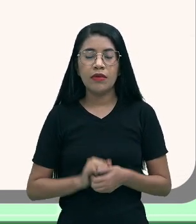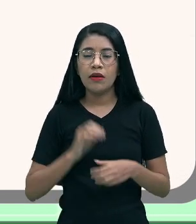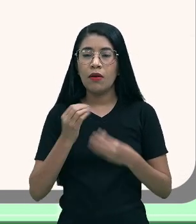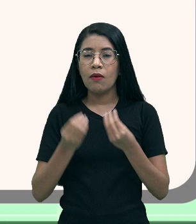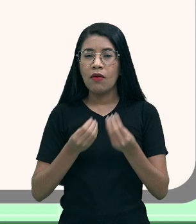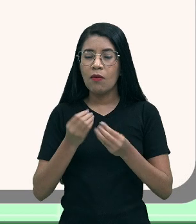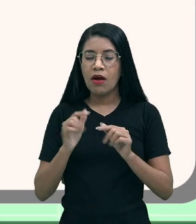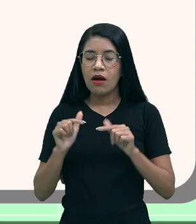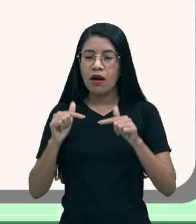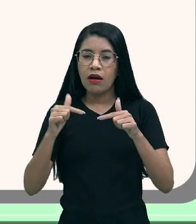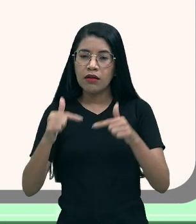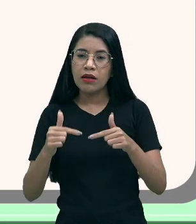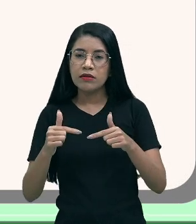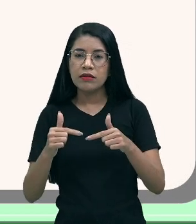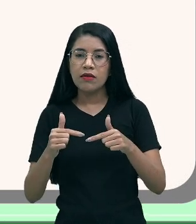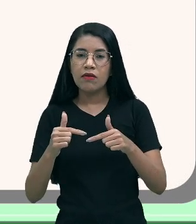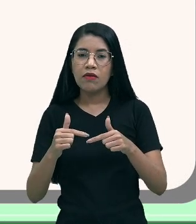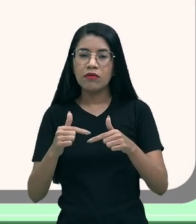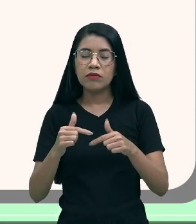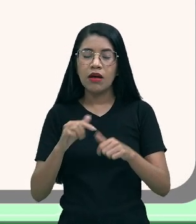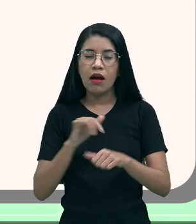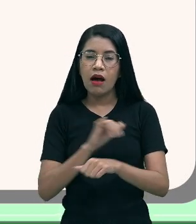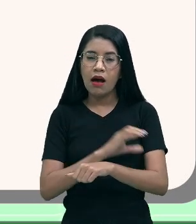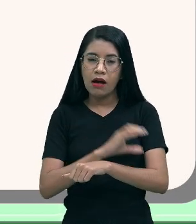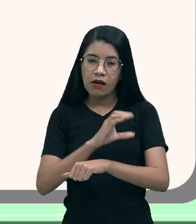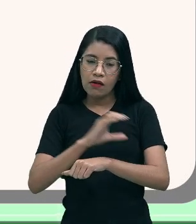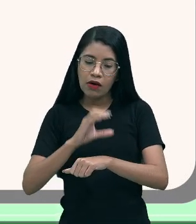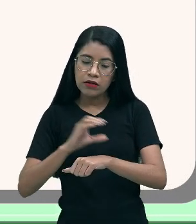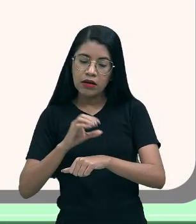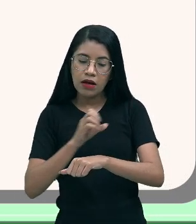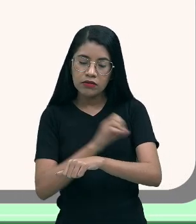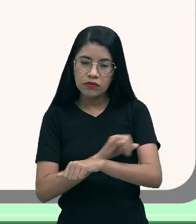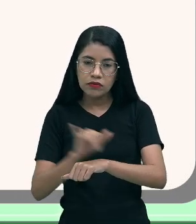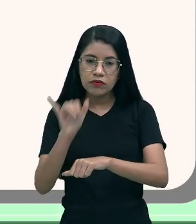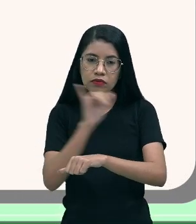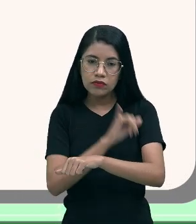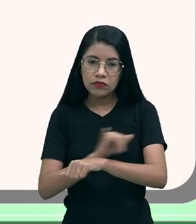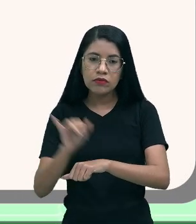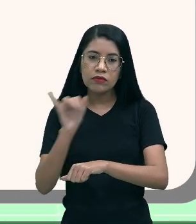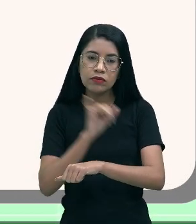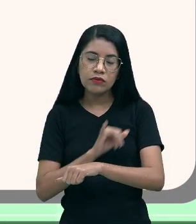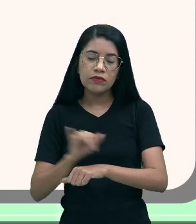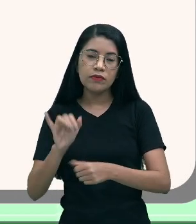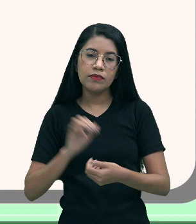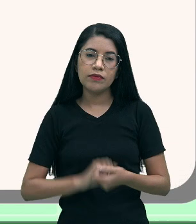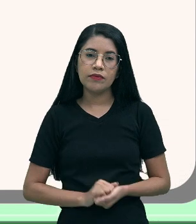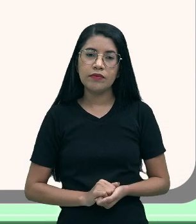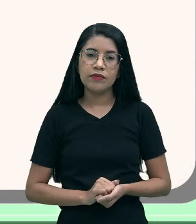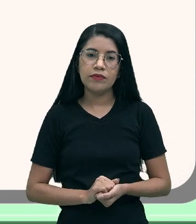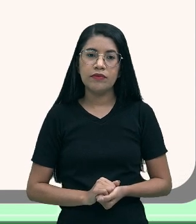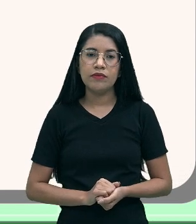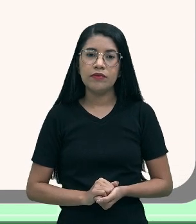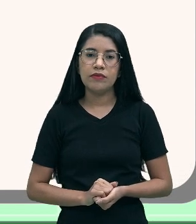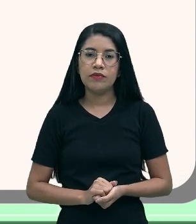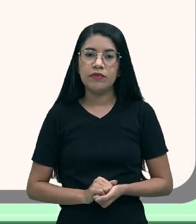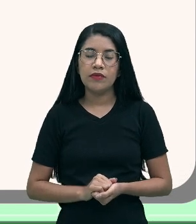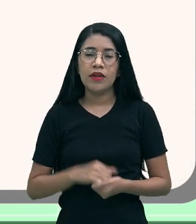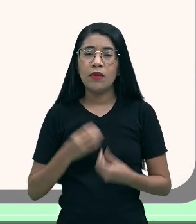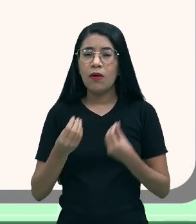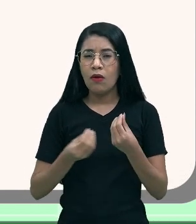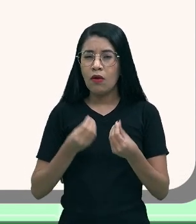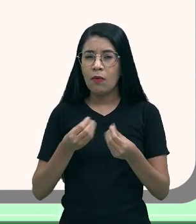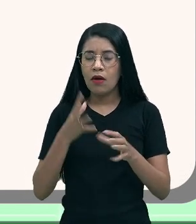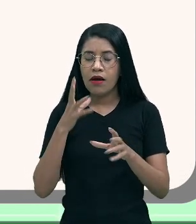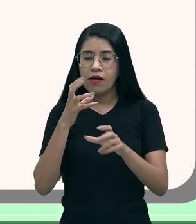né, essa questão da resistência quando a corrente elétrica está passando por um fio. Vamos ver agora qual é a equação matemática que